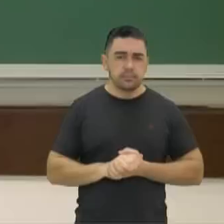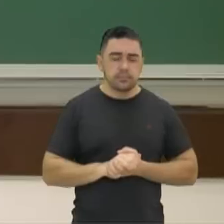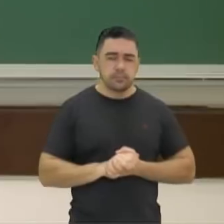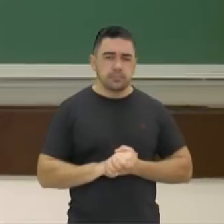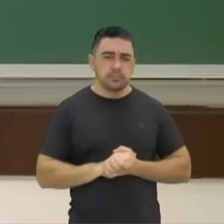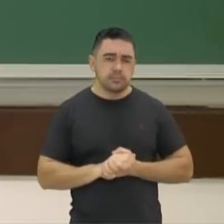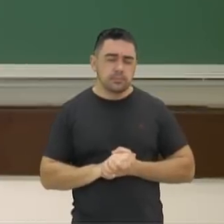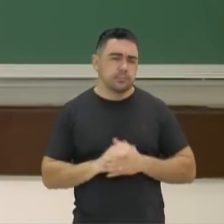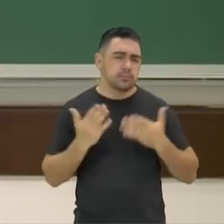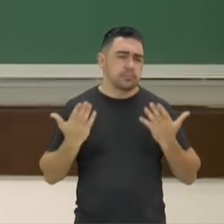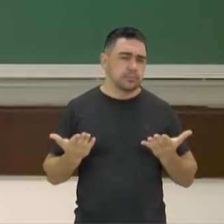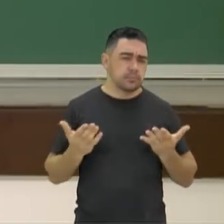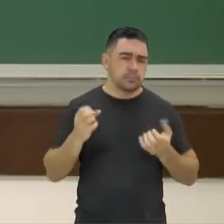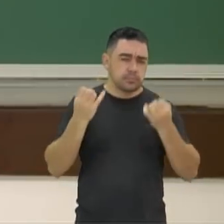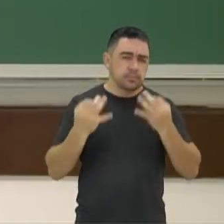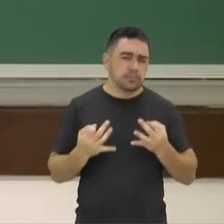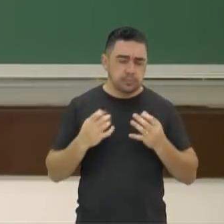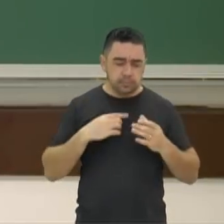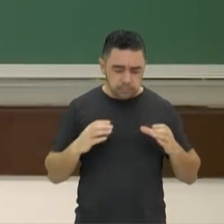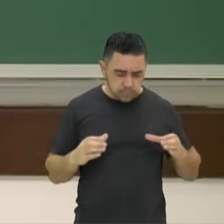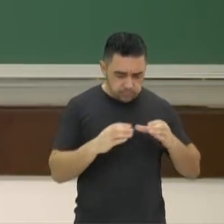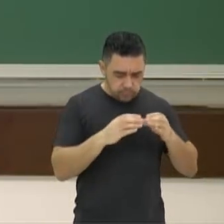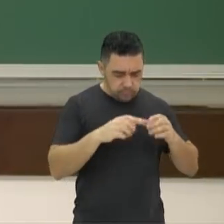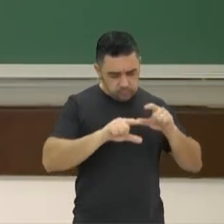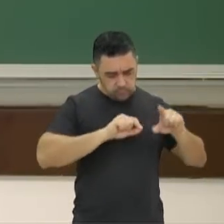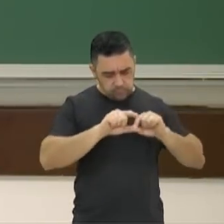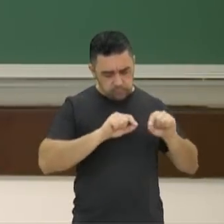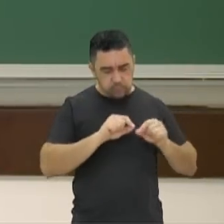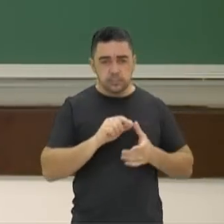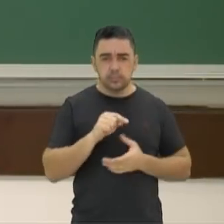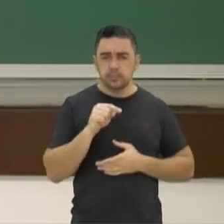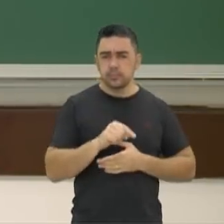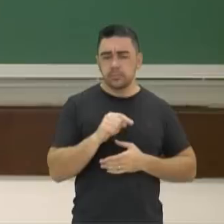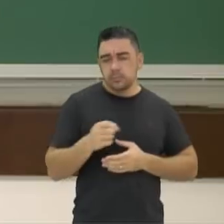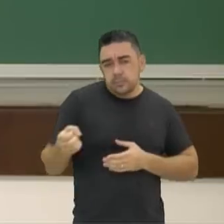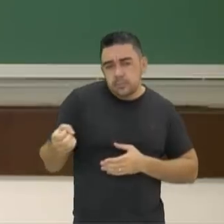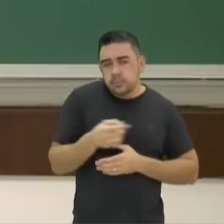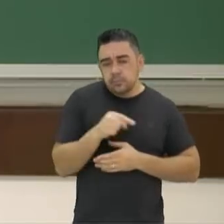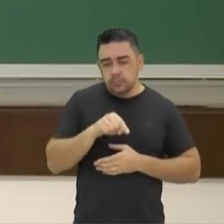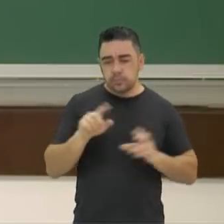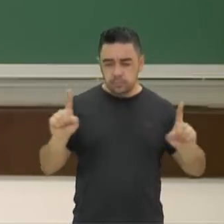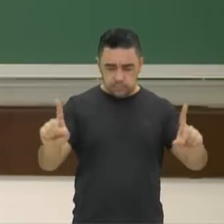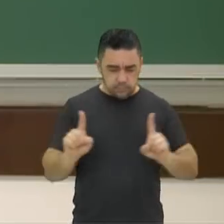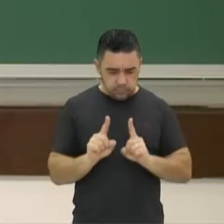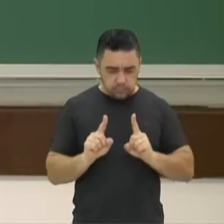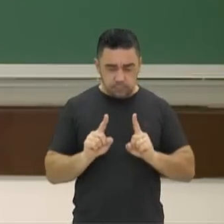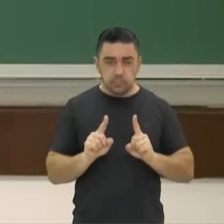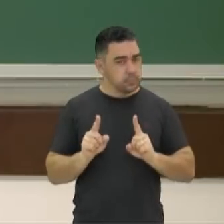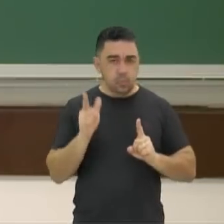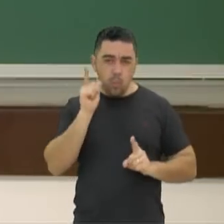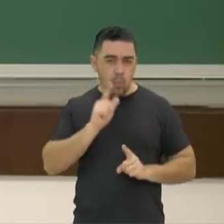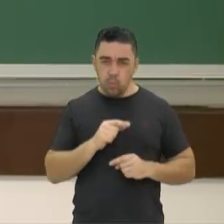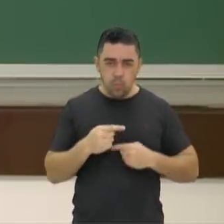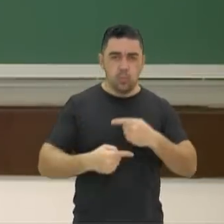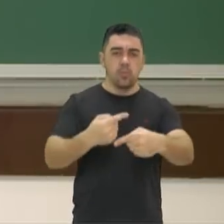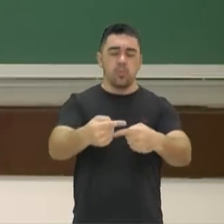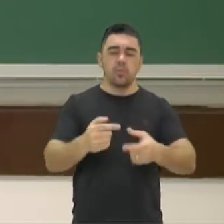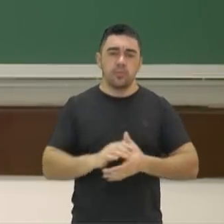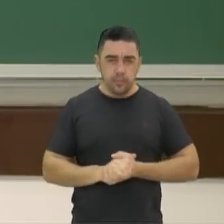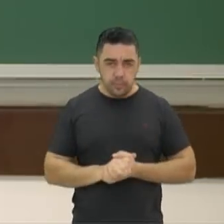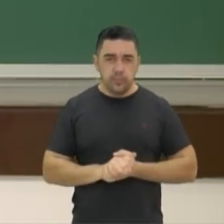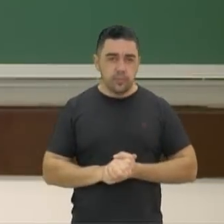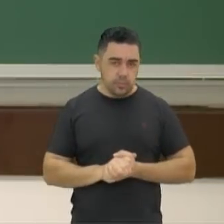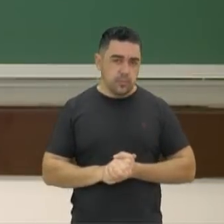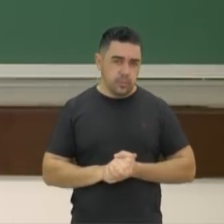professora, mas quando você explicou a especiação, você falou que espécies diferentes não conseguiam se reproduzir. Né?